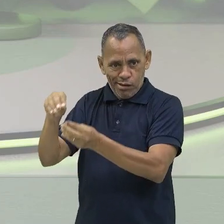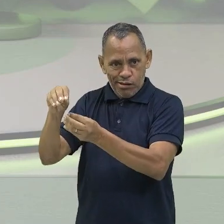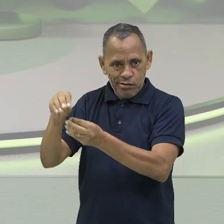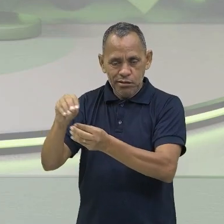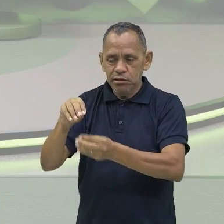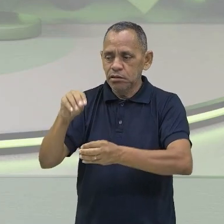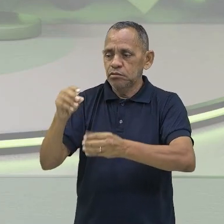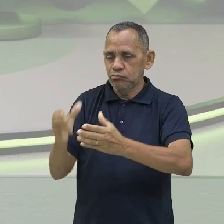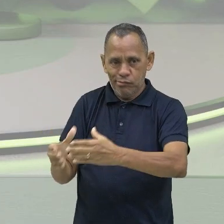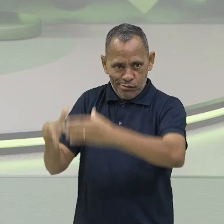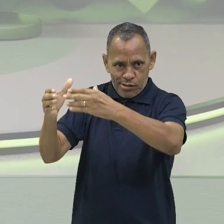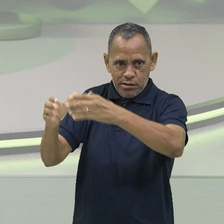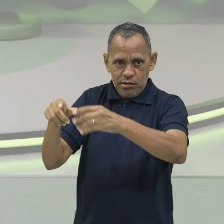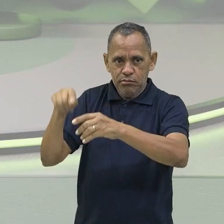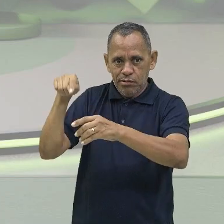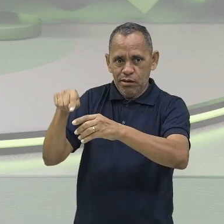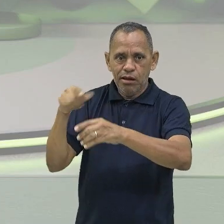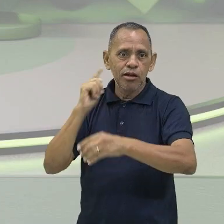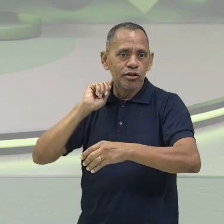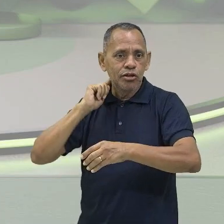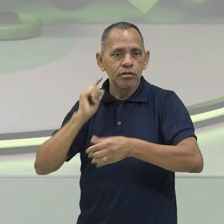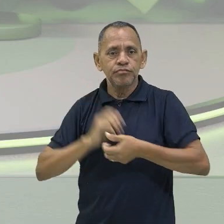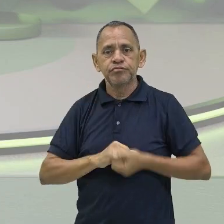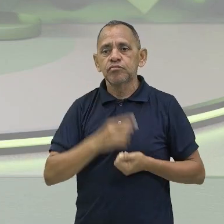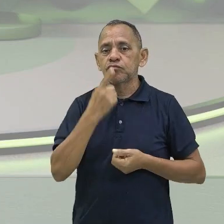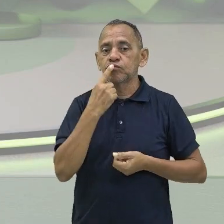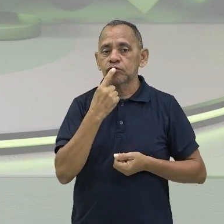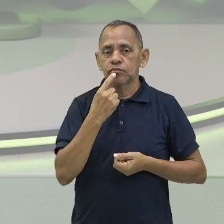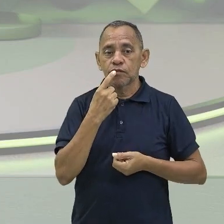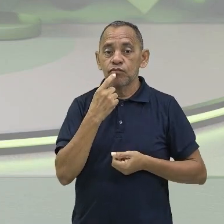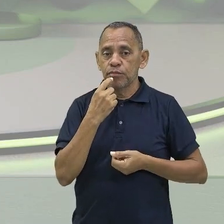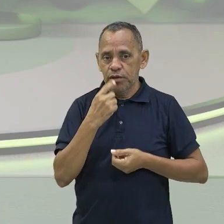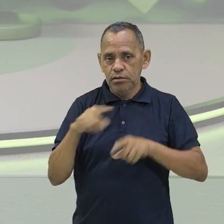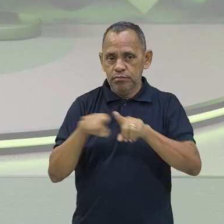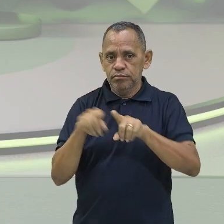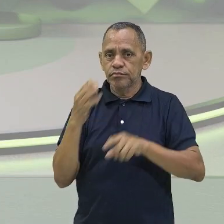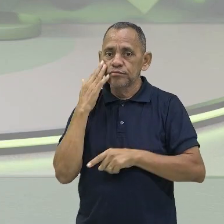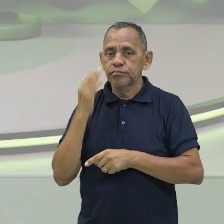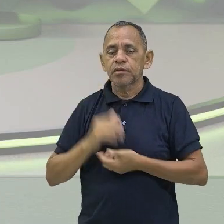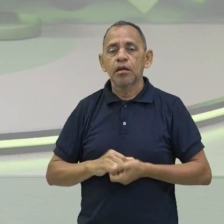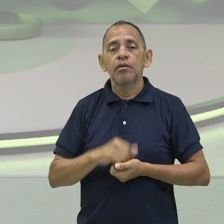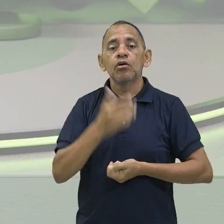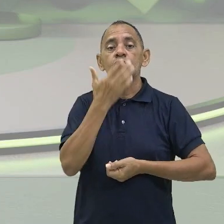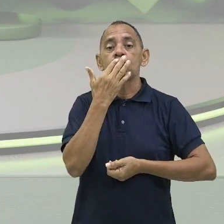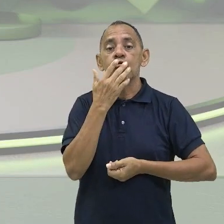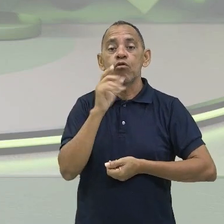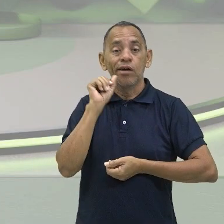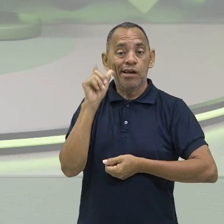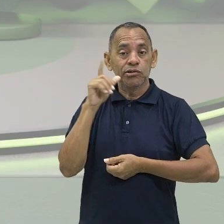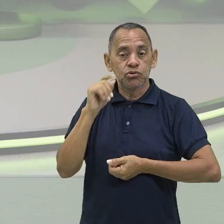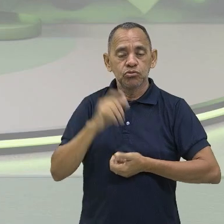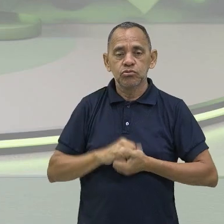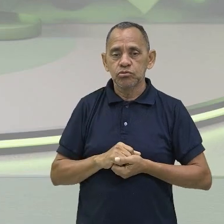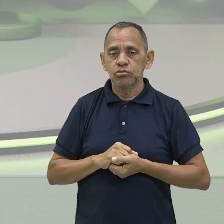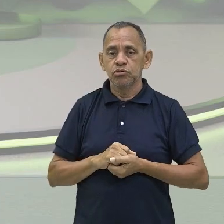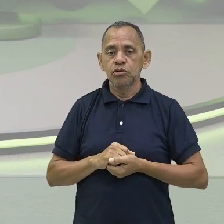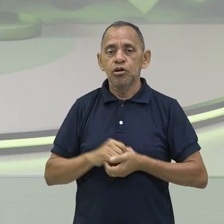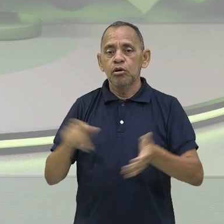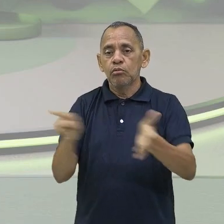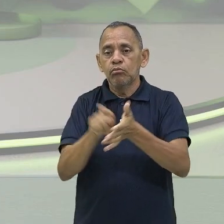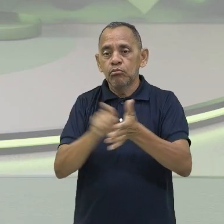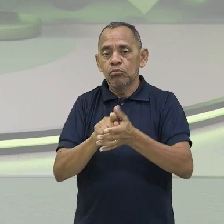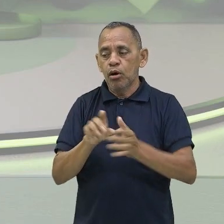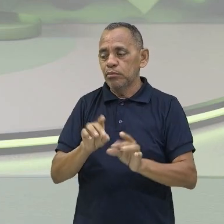nesse recipiente, né, nessa lixeira vermelha. Já a lixeira de coloração azul, ela é destinada